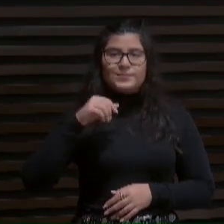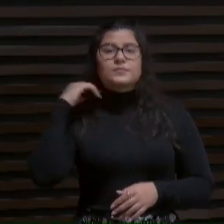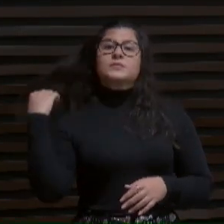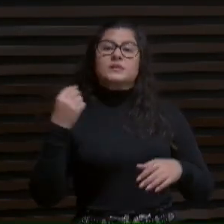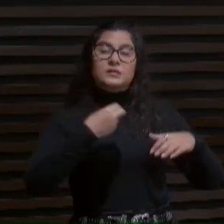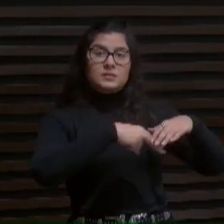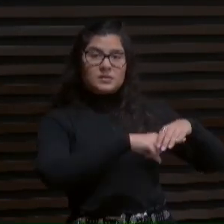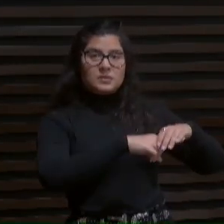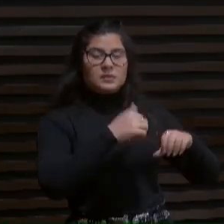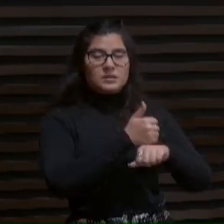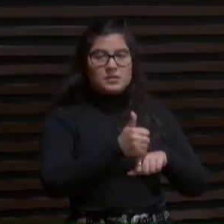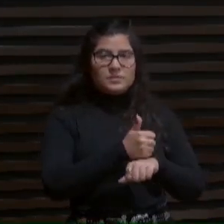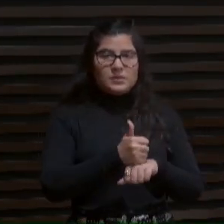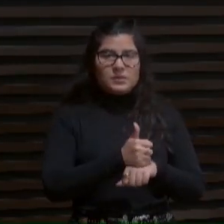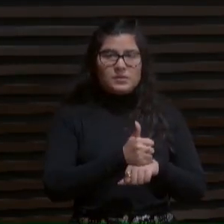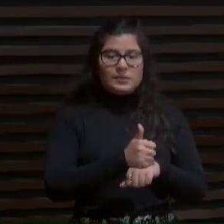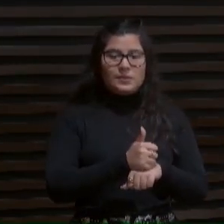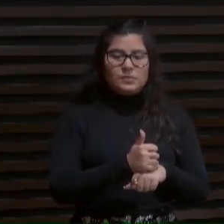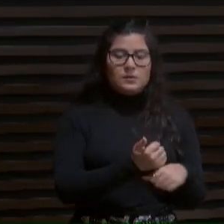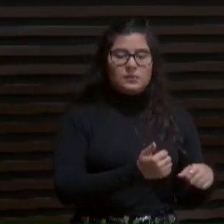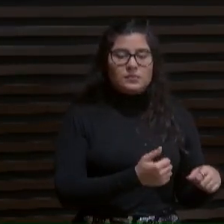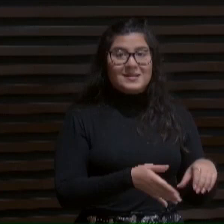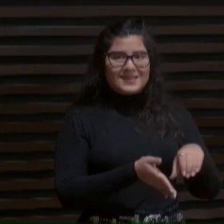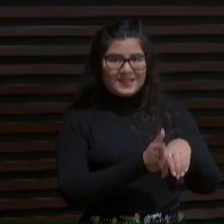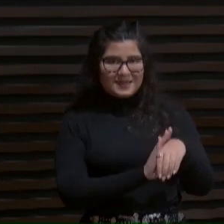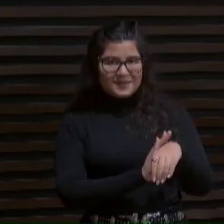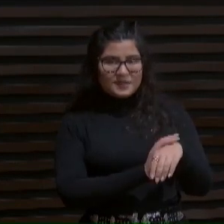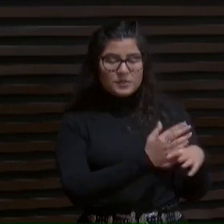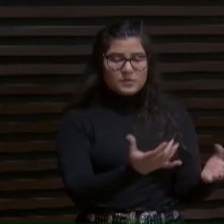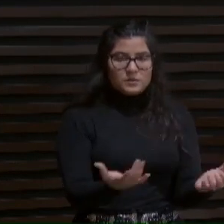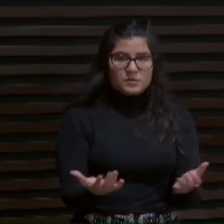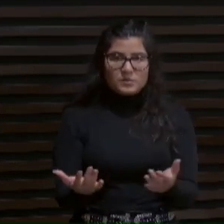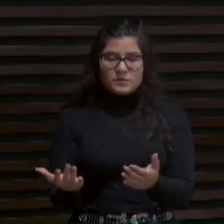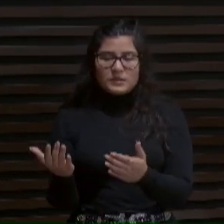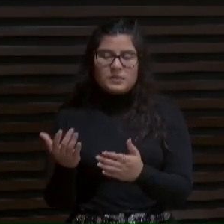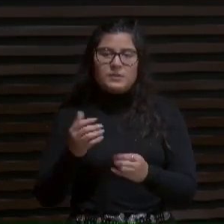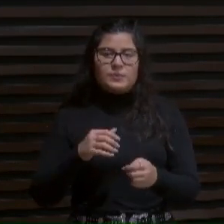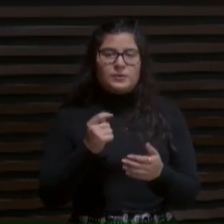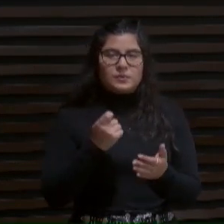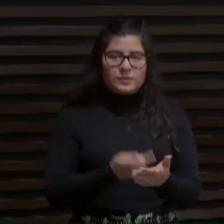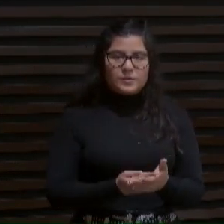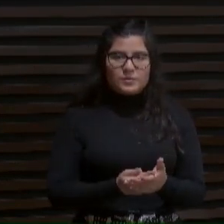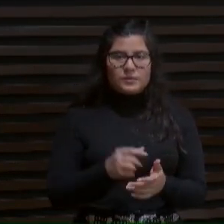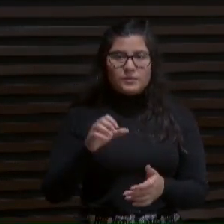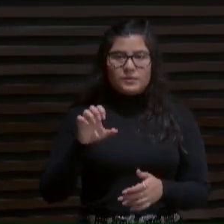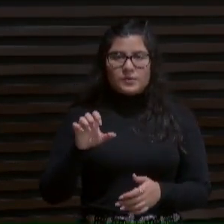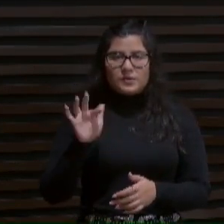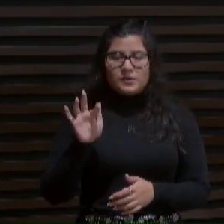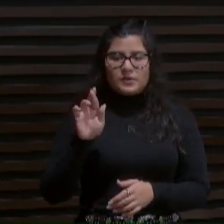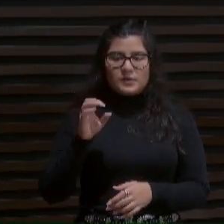Eteu, em frente de Manre, o campo que Abraão havia comprado dos filhos de Et. Ali foram sepultados Abraão